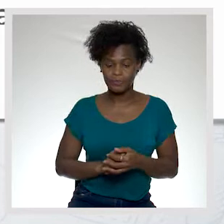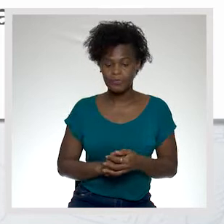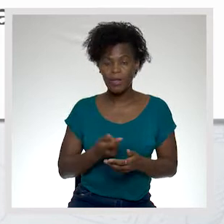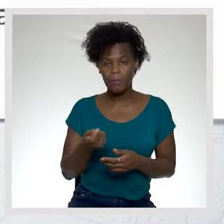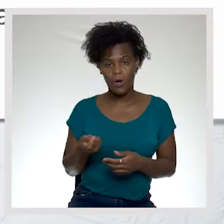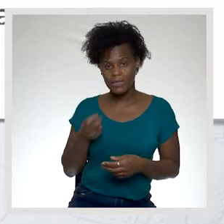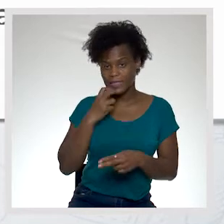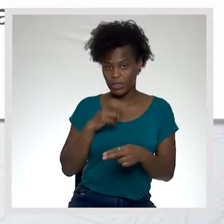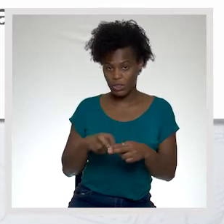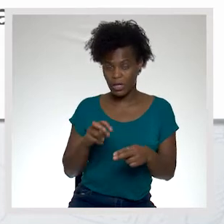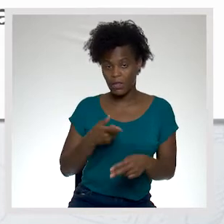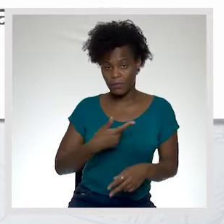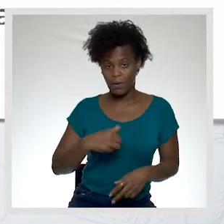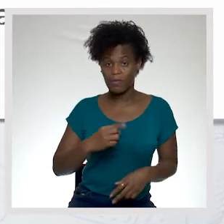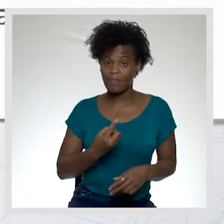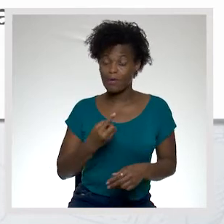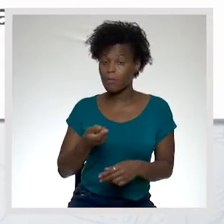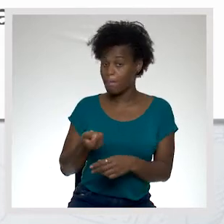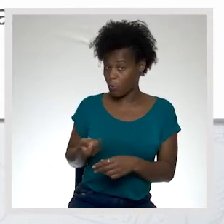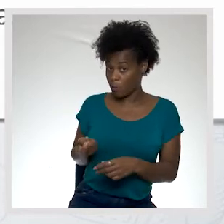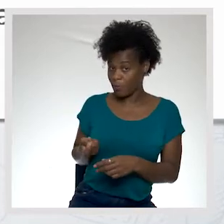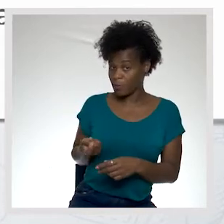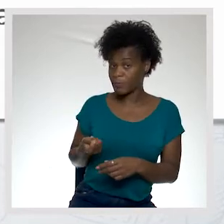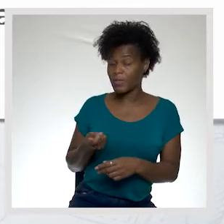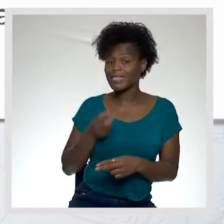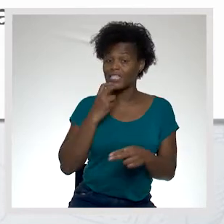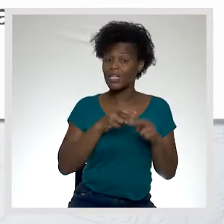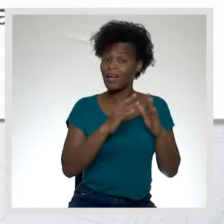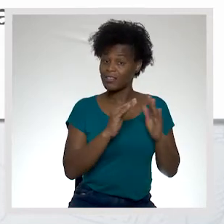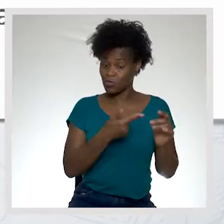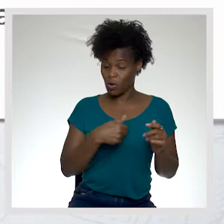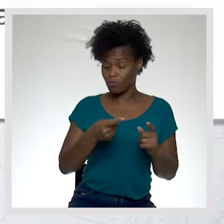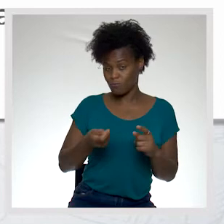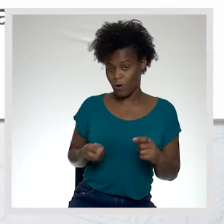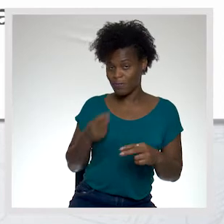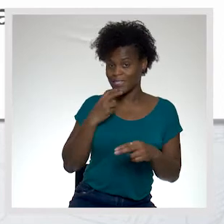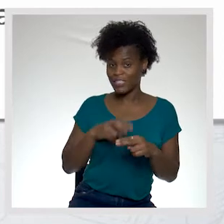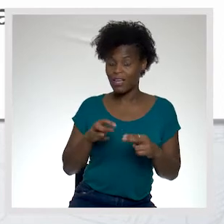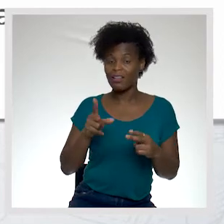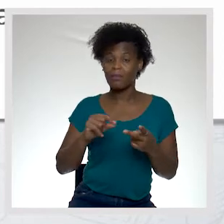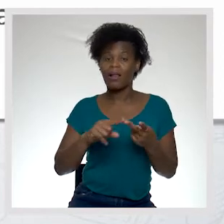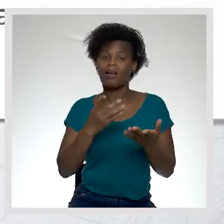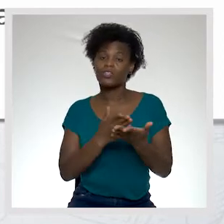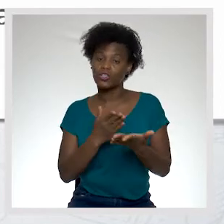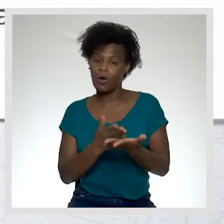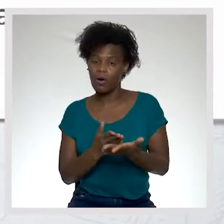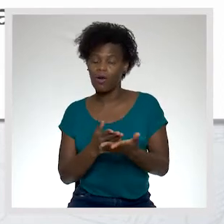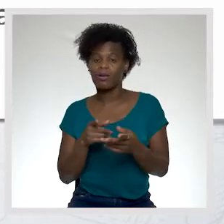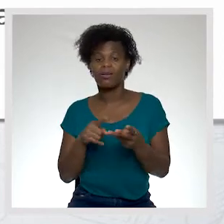Poupança de energia. Devemos poupar energia nas nossas casas, na escola,